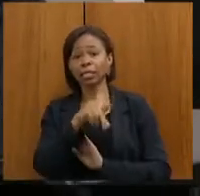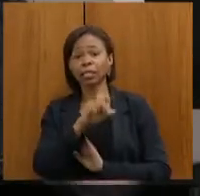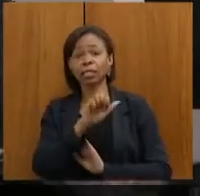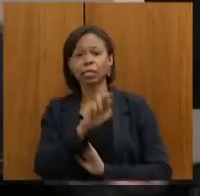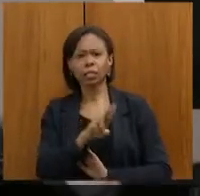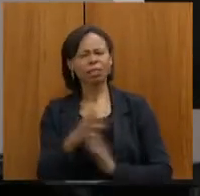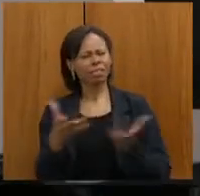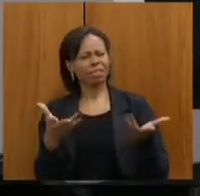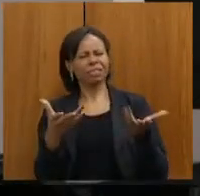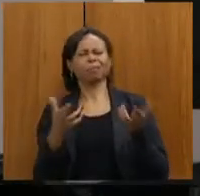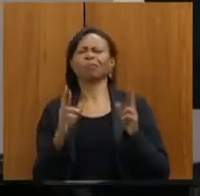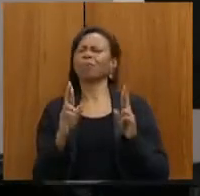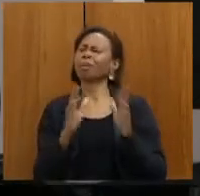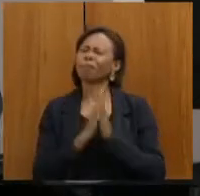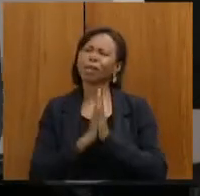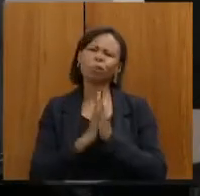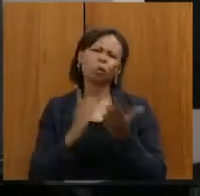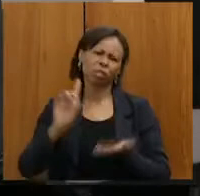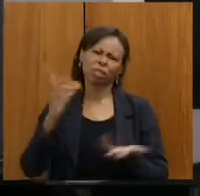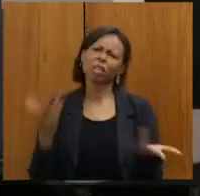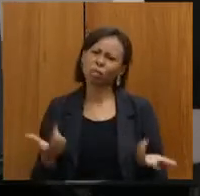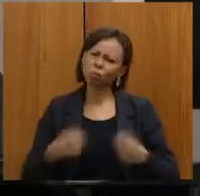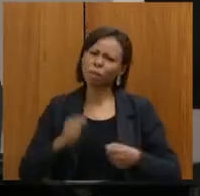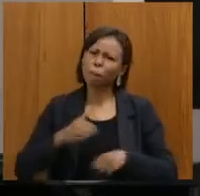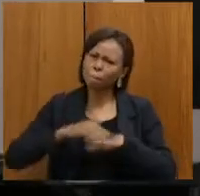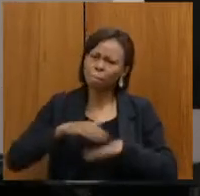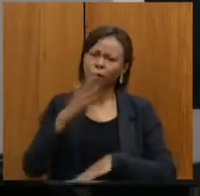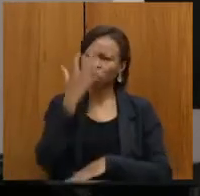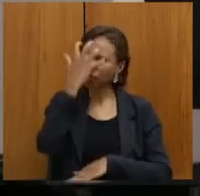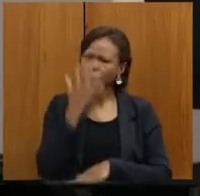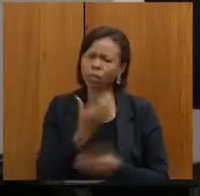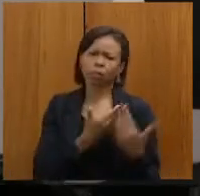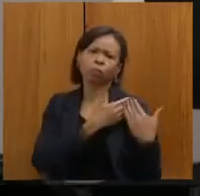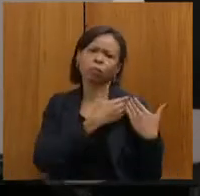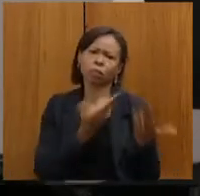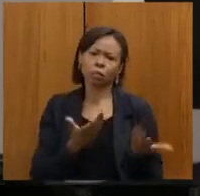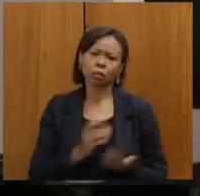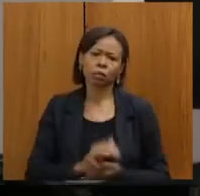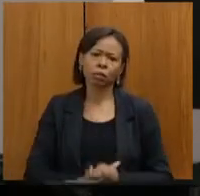pelo amor de Deus vamos levar a coisa mais a sério com responsabilidade